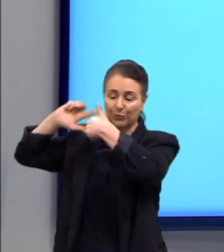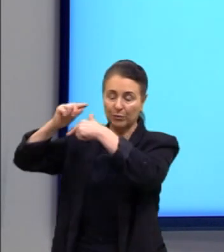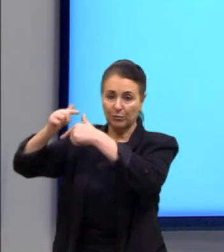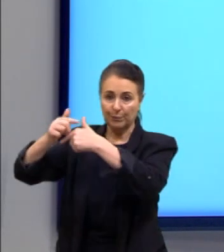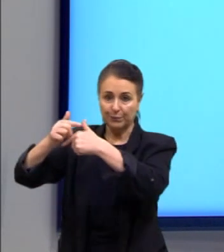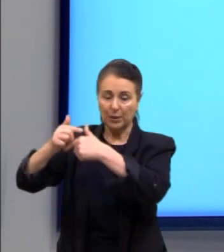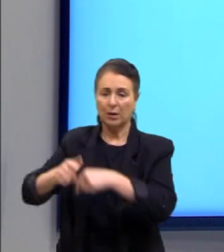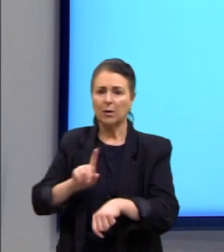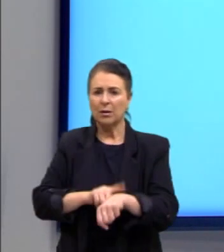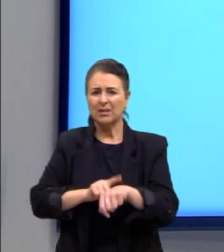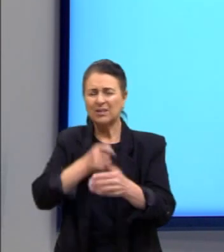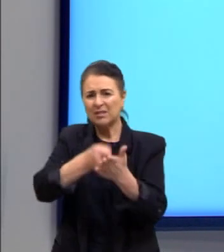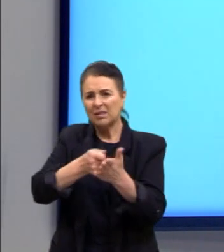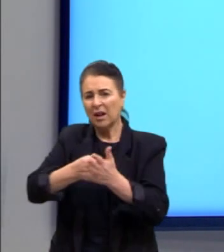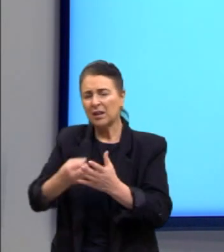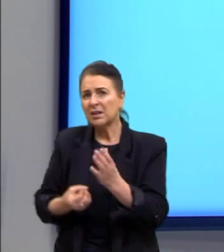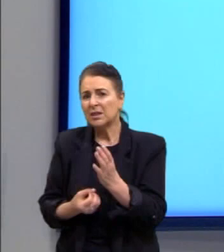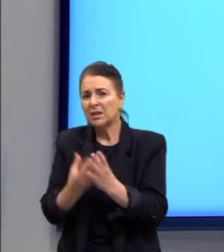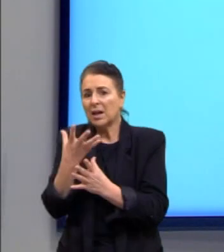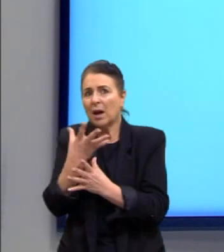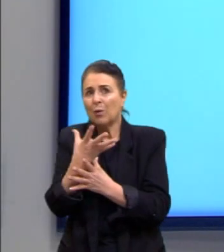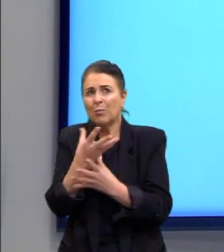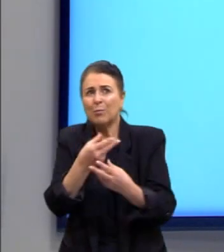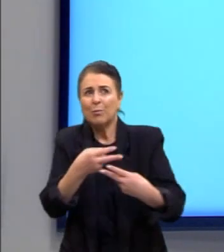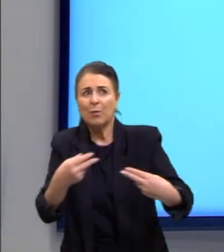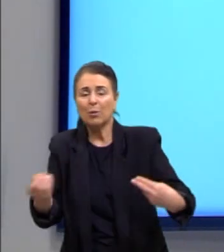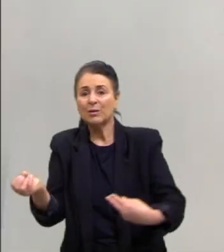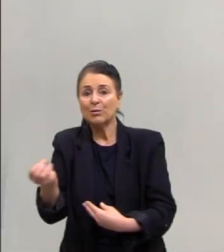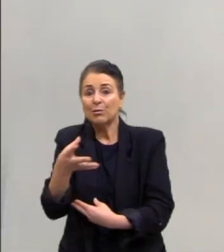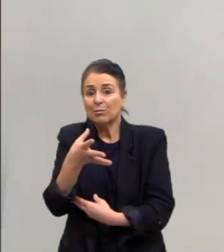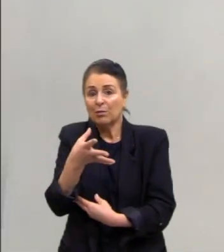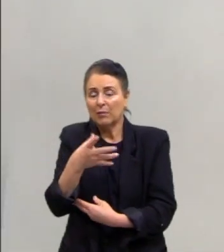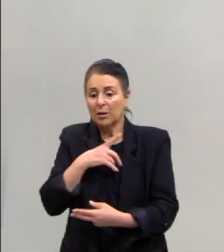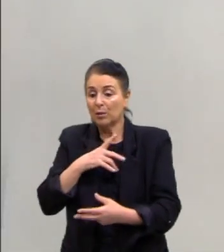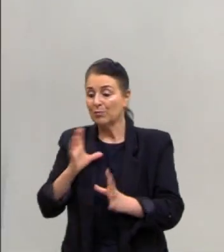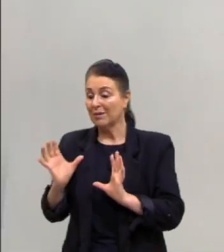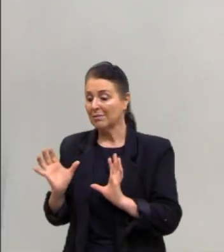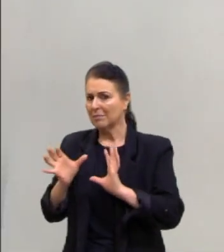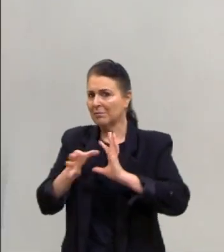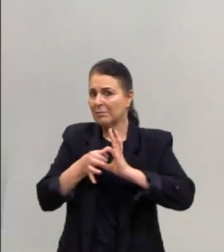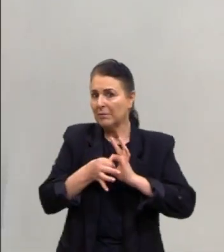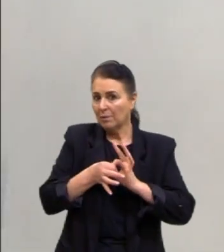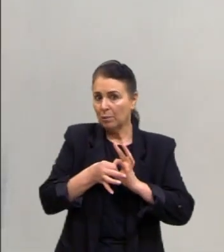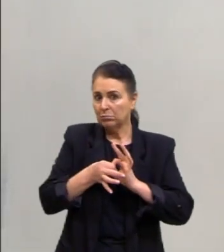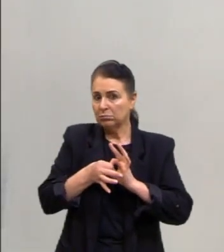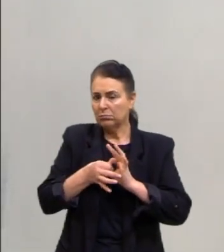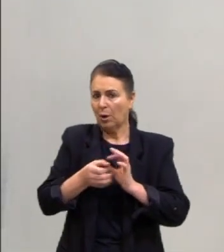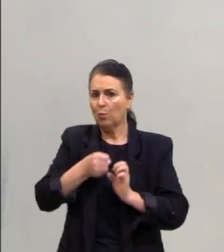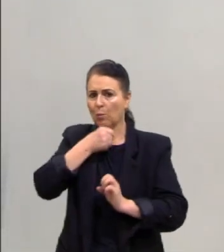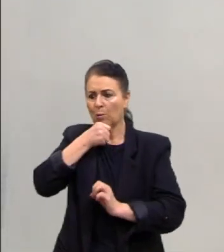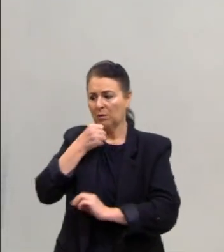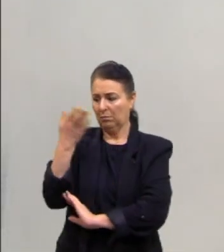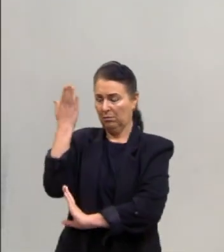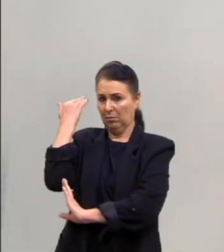um momento de tentar criar uma cultura moderna nova que não tivesse ligação nem com a antiga tradição chinesa nem